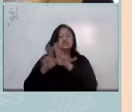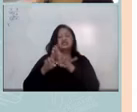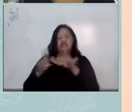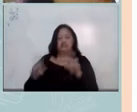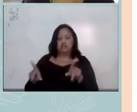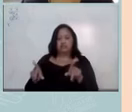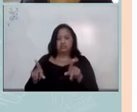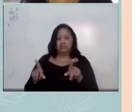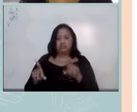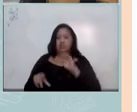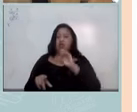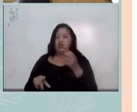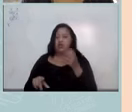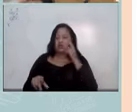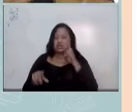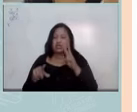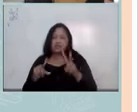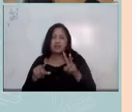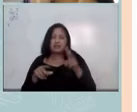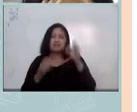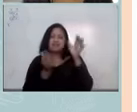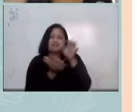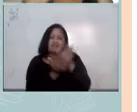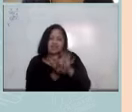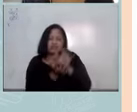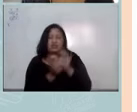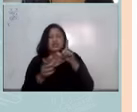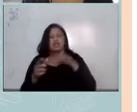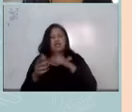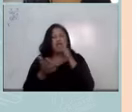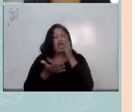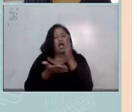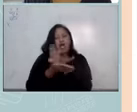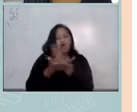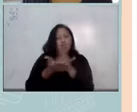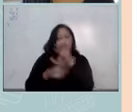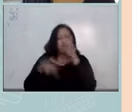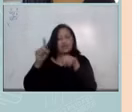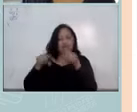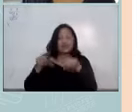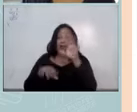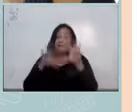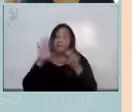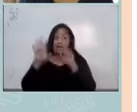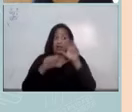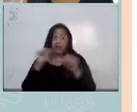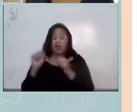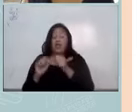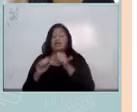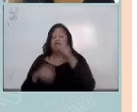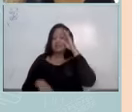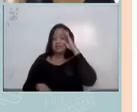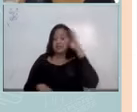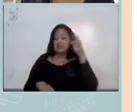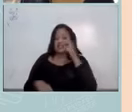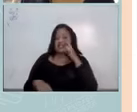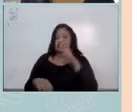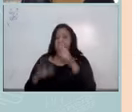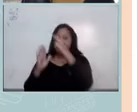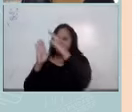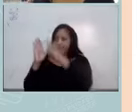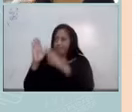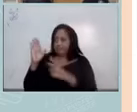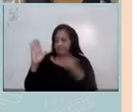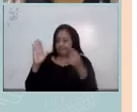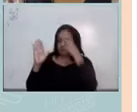Ou quando a gente vem só para Pernambuco, então tem algumas variações, mas aí eu peguei as principais. Então, se a gente olhar, observar aí